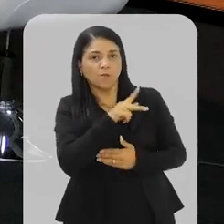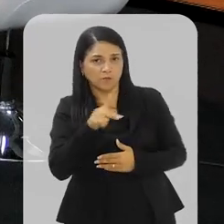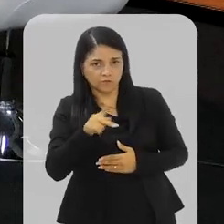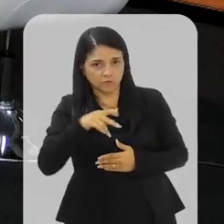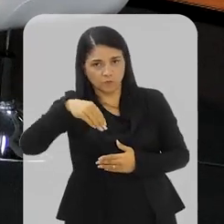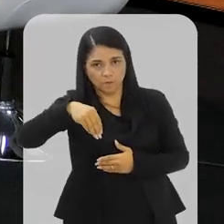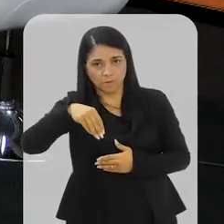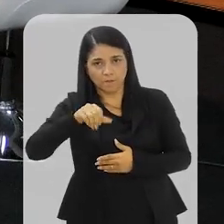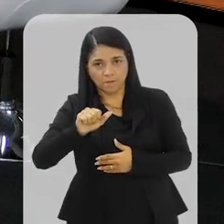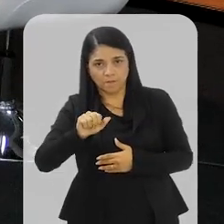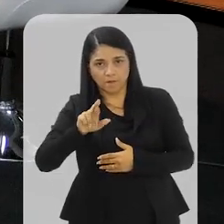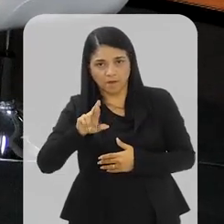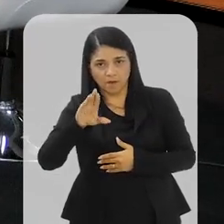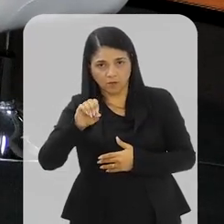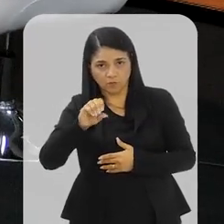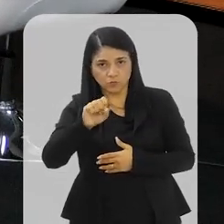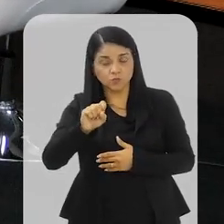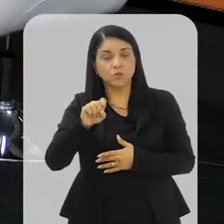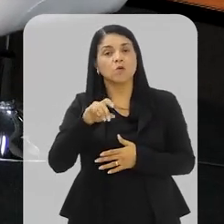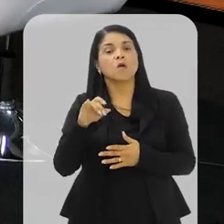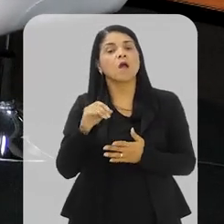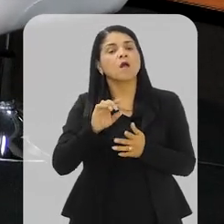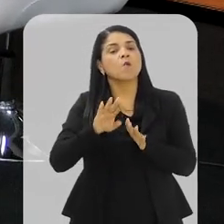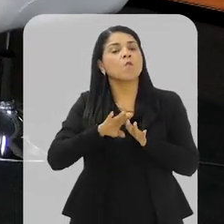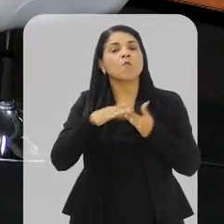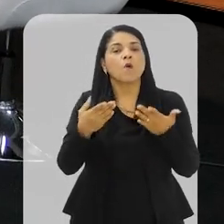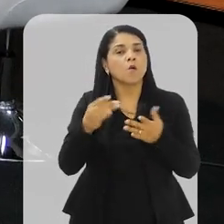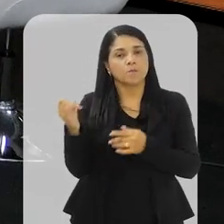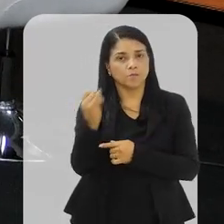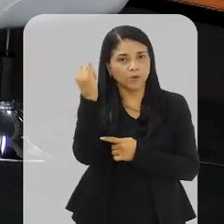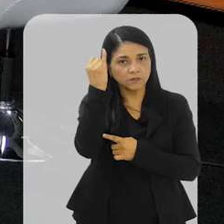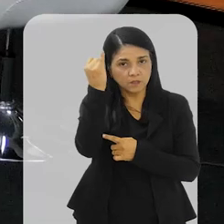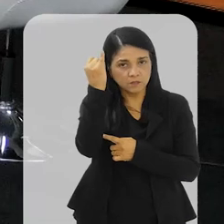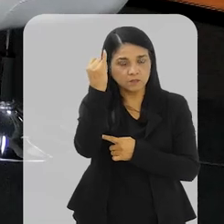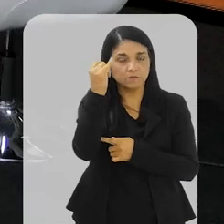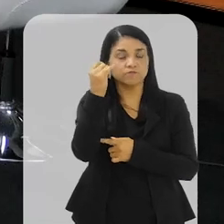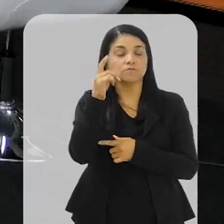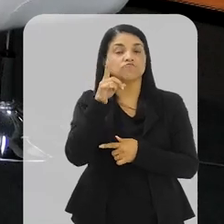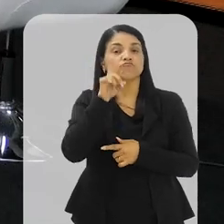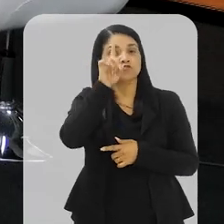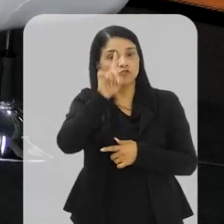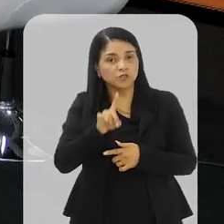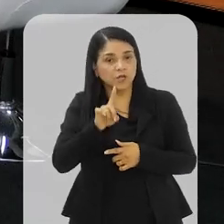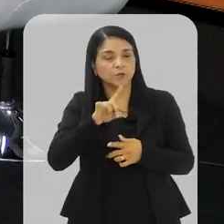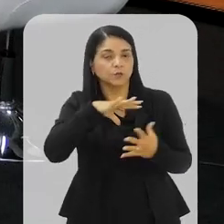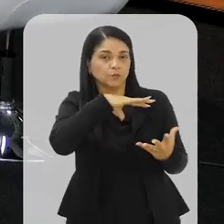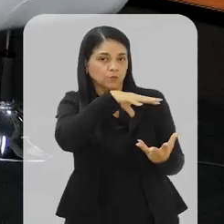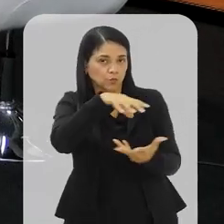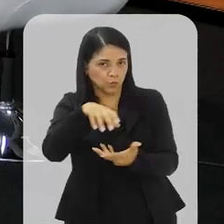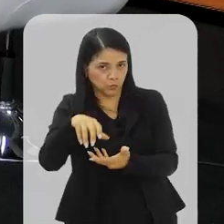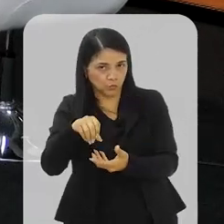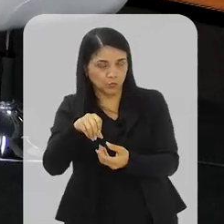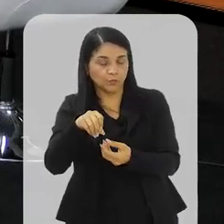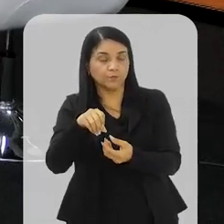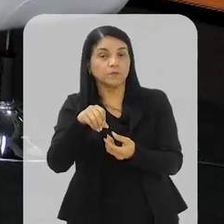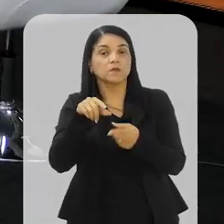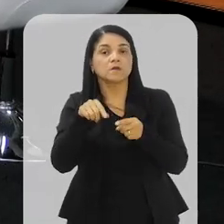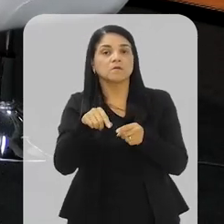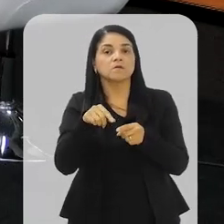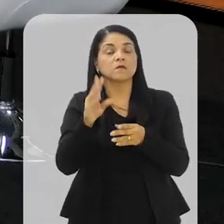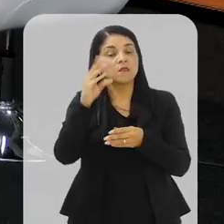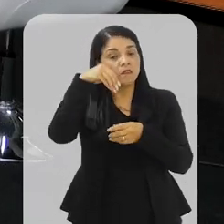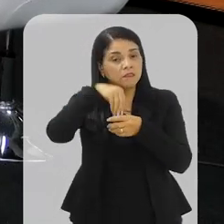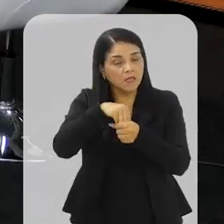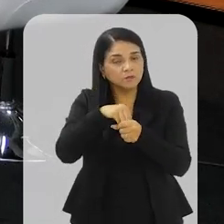eh qual é a importância do direito internacional e como ele eh está dentro aqui no nosso